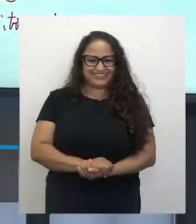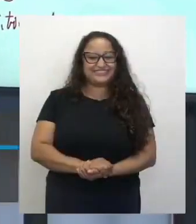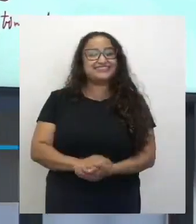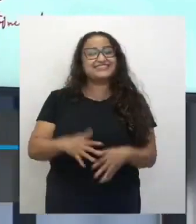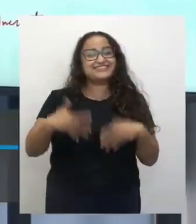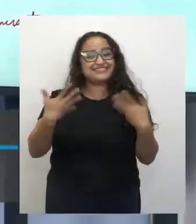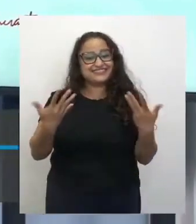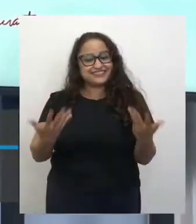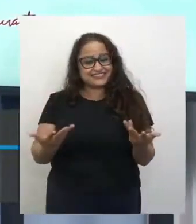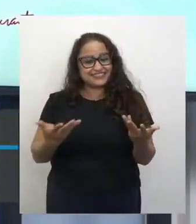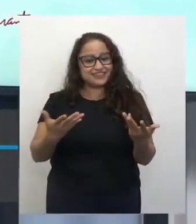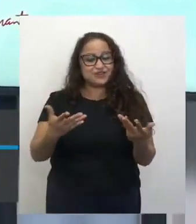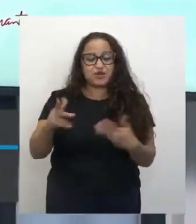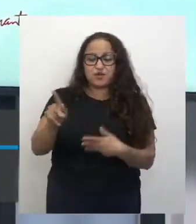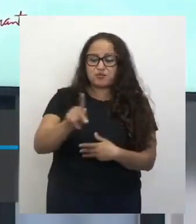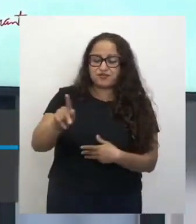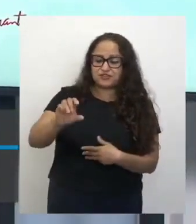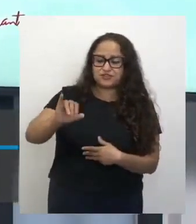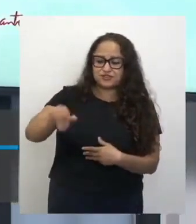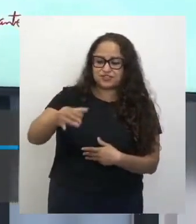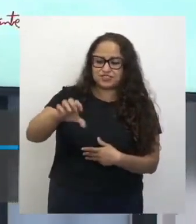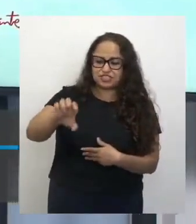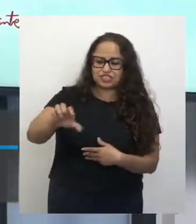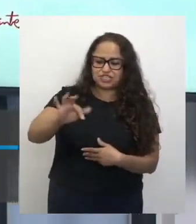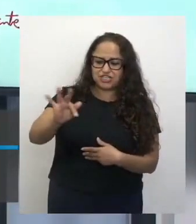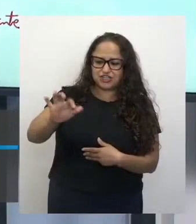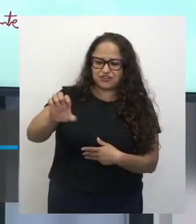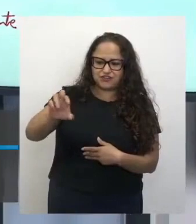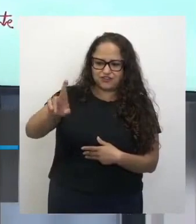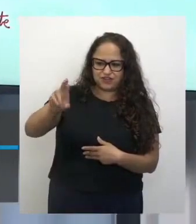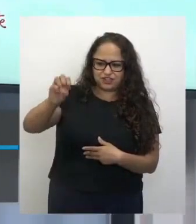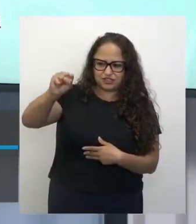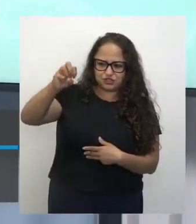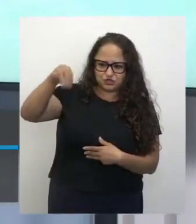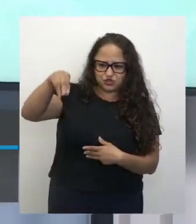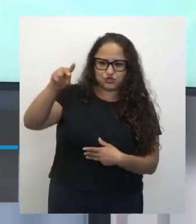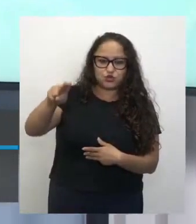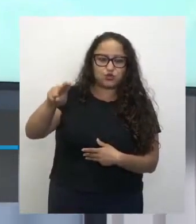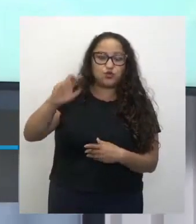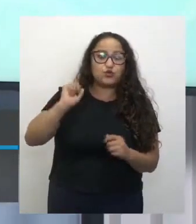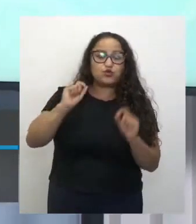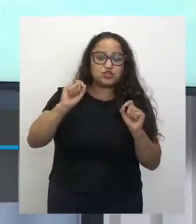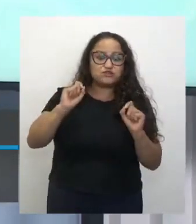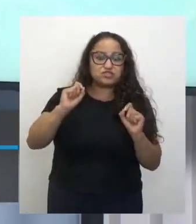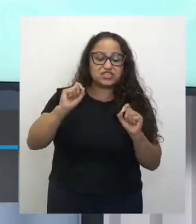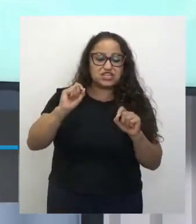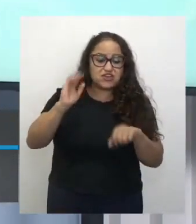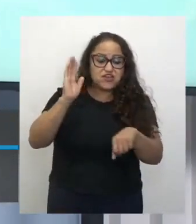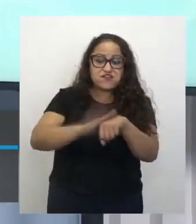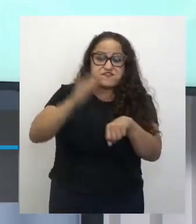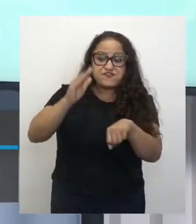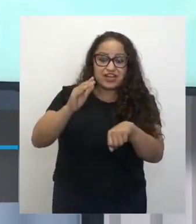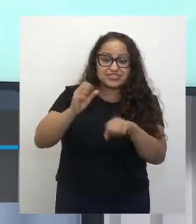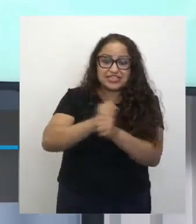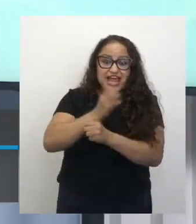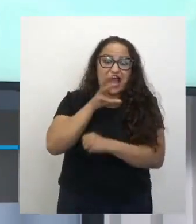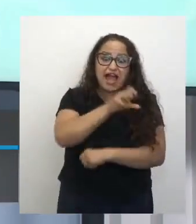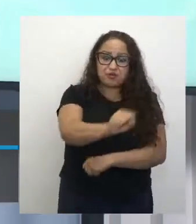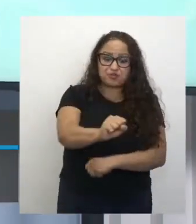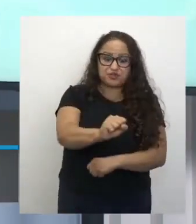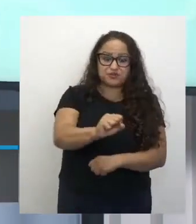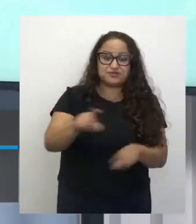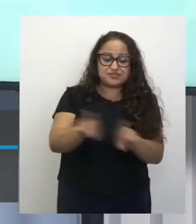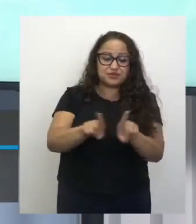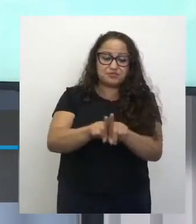Olha só, gente, o professor Jefferson citou, né, como exemplo aqui, as improvisações. Professora Suzeli, o teatro de